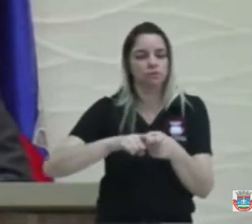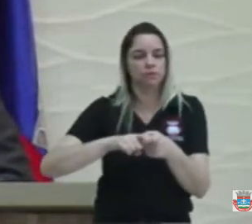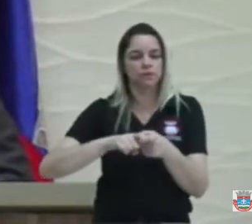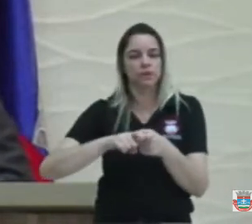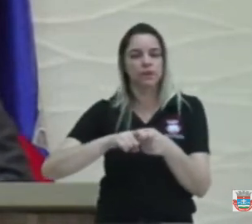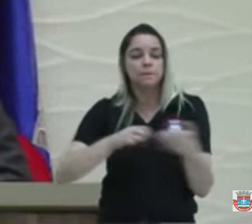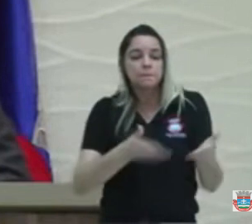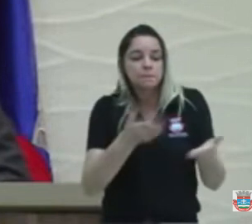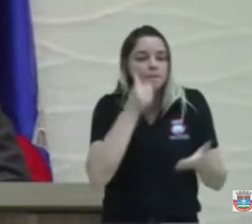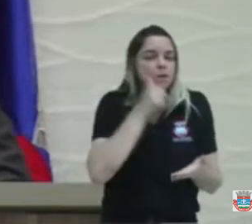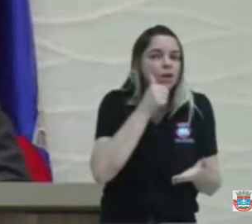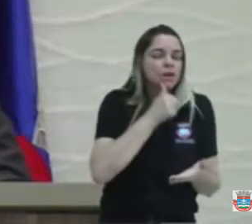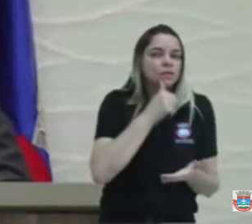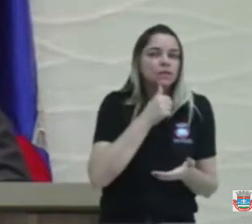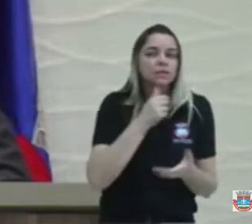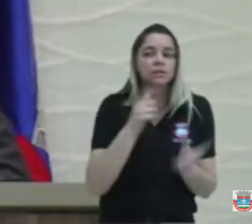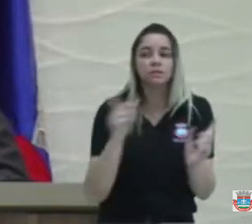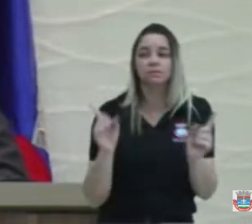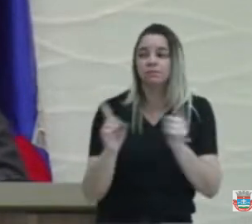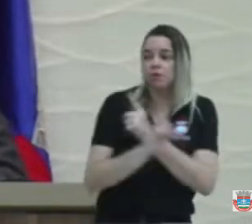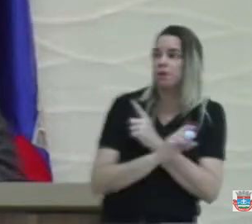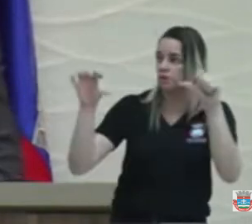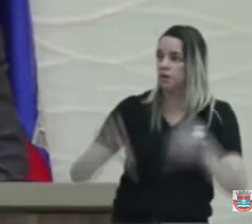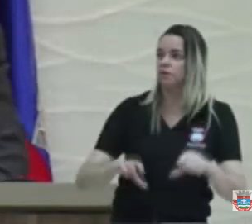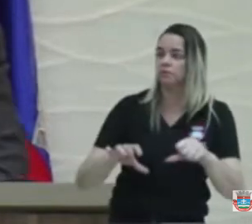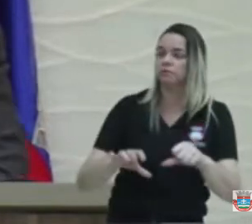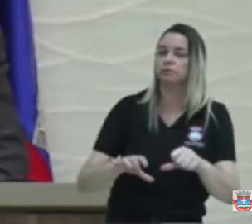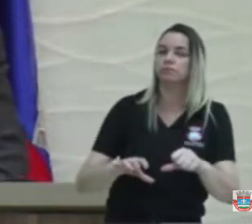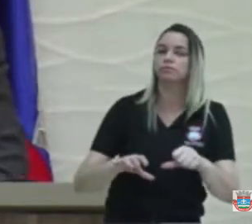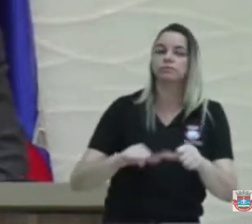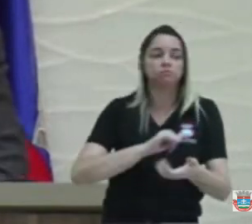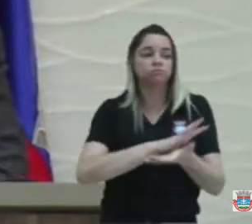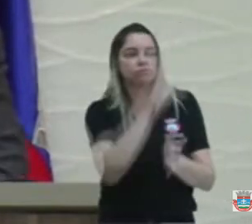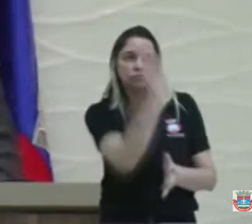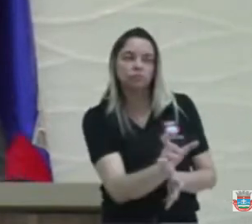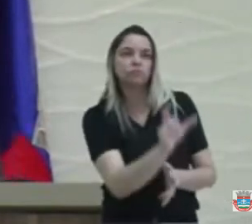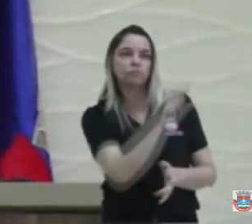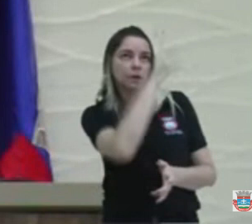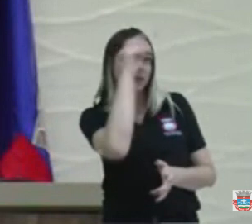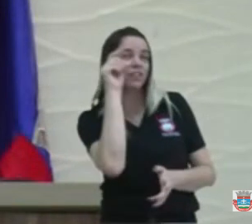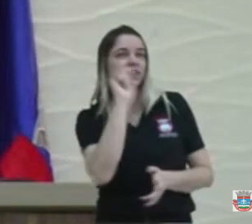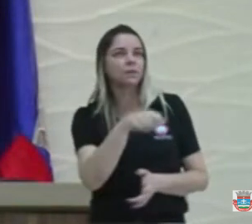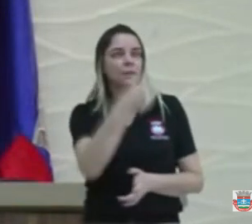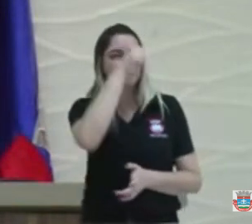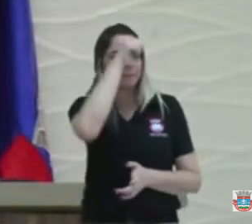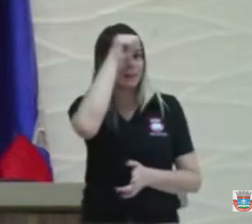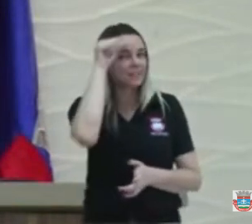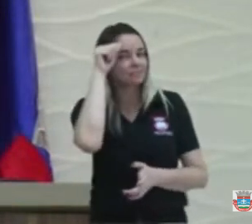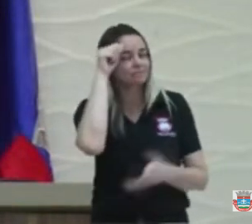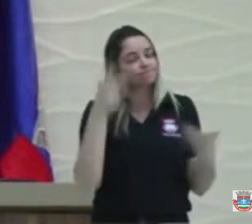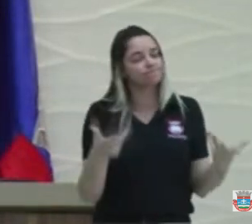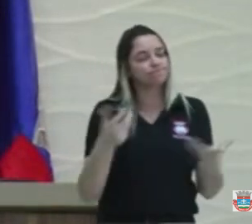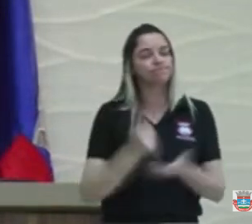oposição que quer prejudicar a gestão do prefeito Alexandre Batistella e a gestão pela mão do povo. E aqui eu não